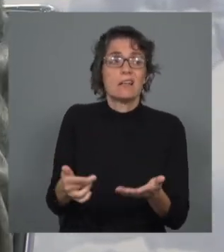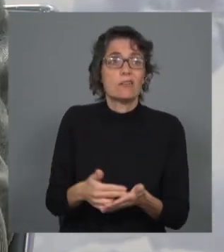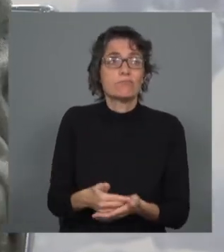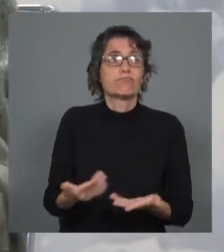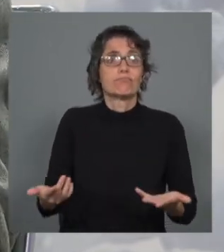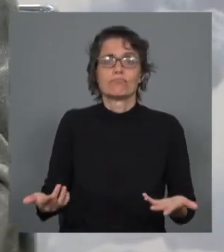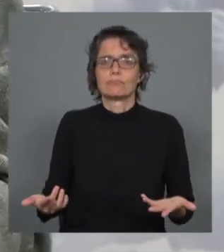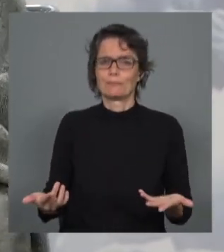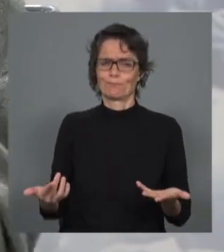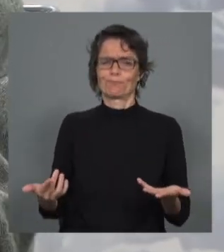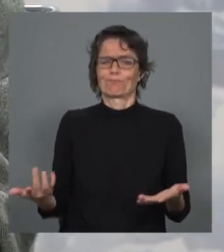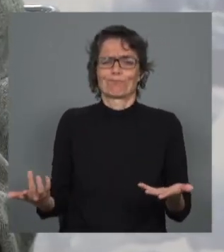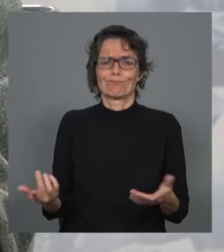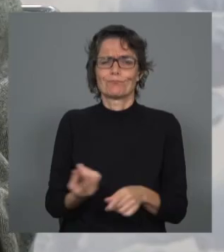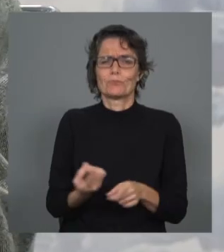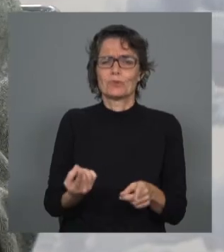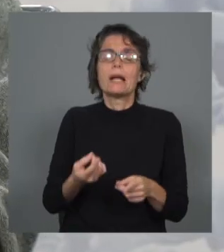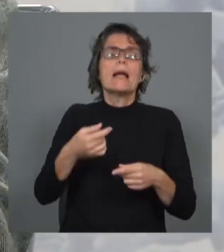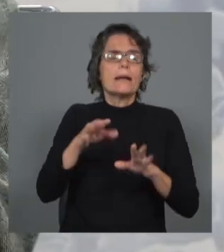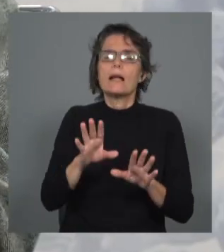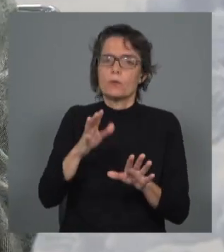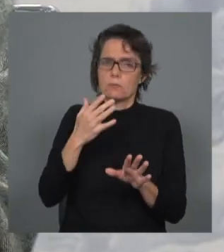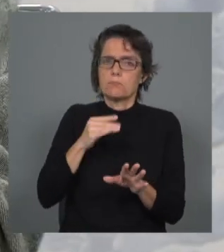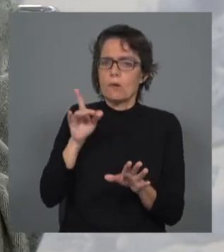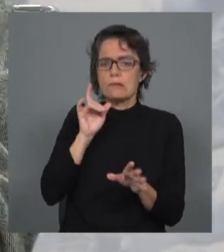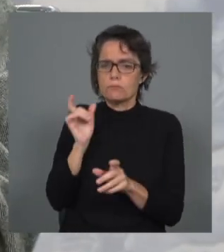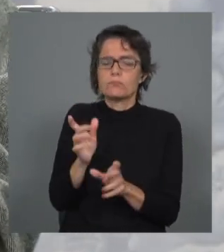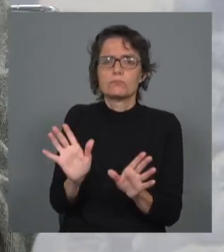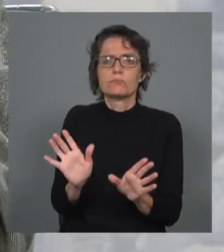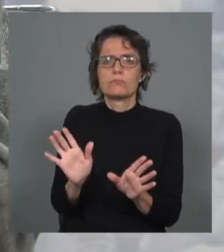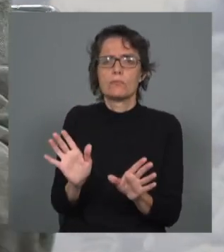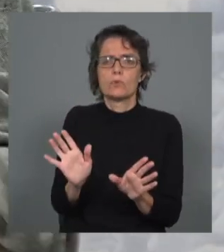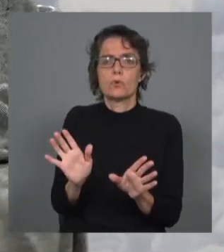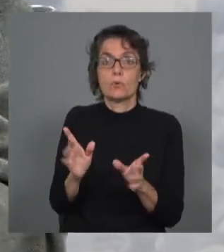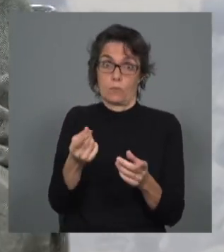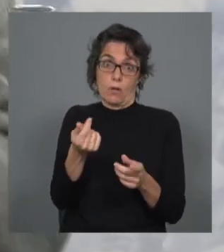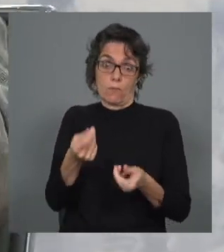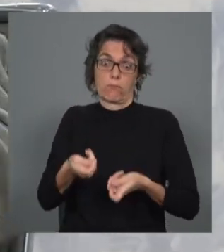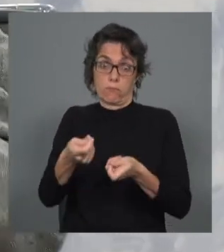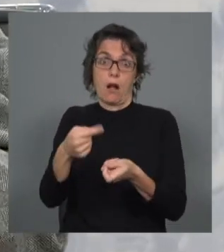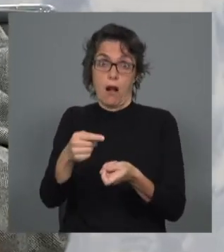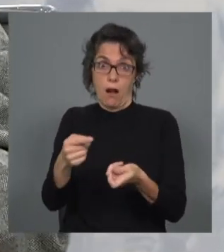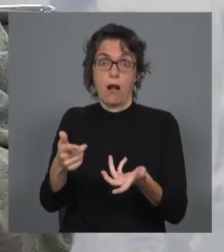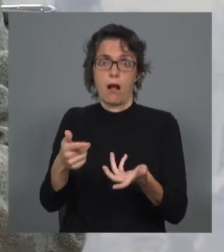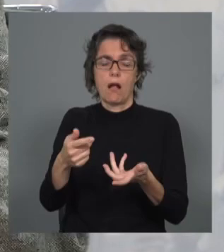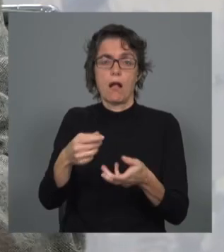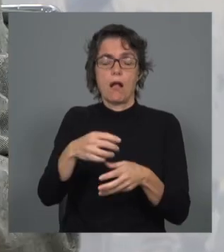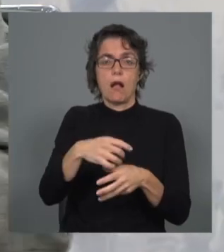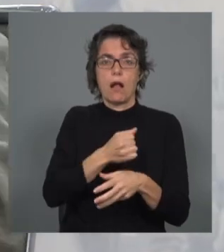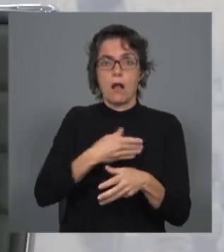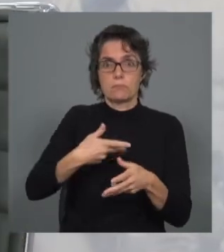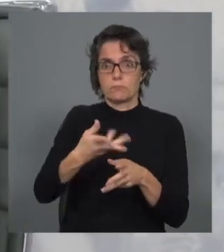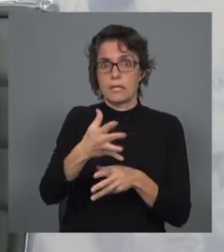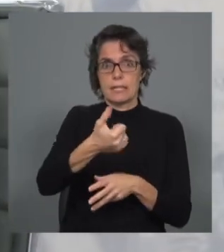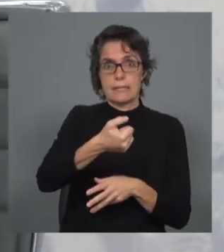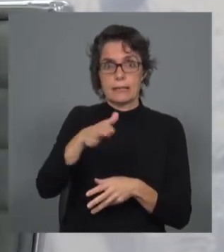claro, naturalmente, que uma verificação destas, que implica investimentos em 500 empresas do nosso lado,